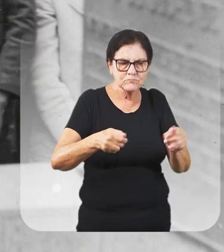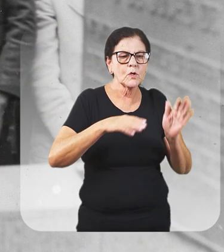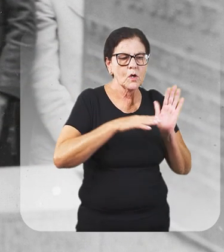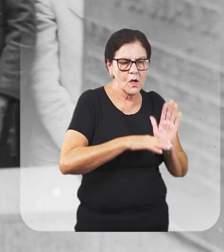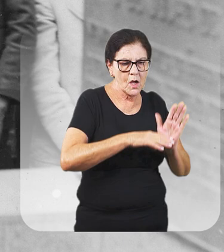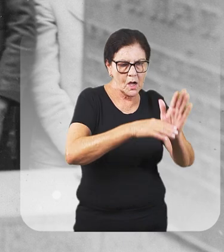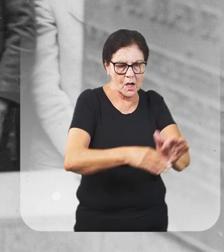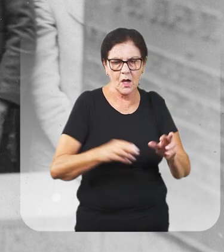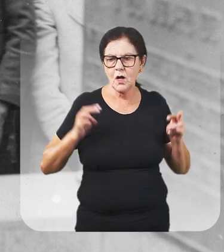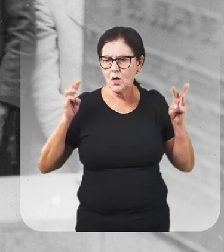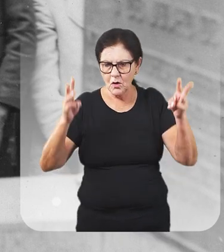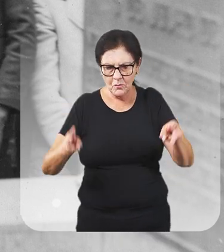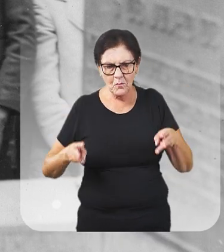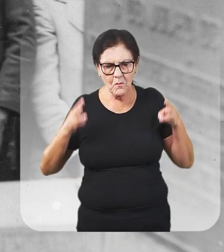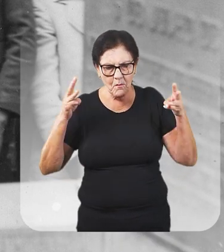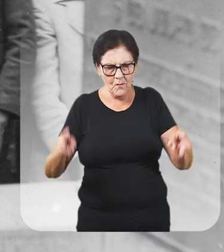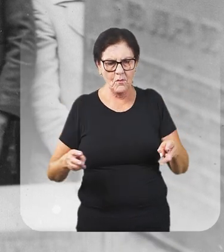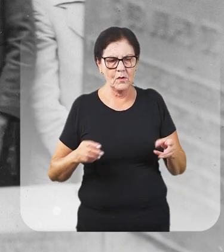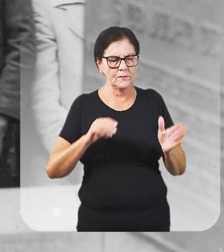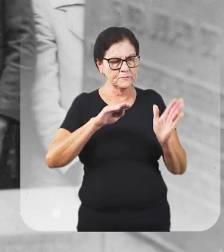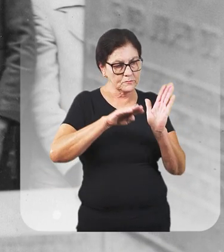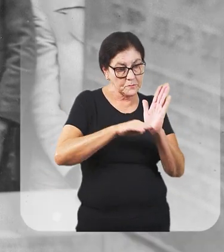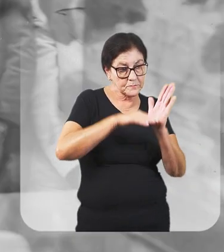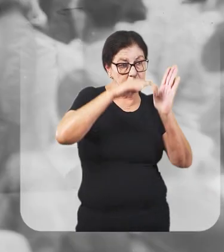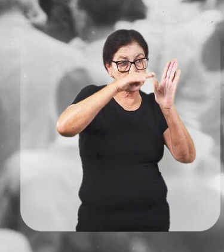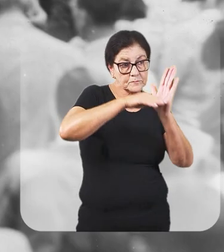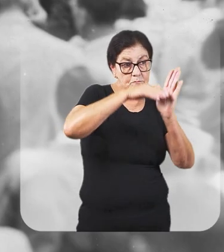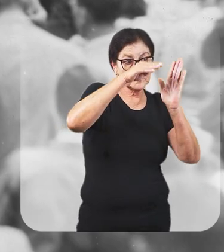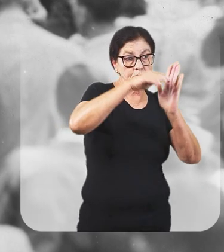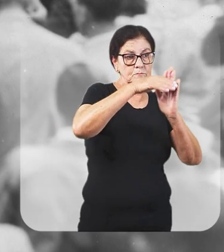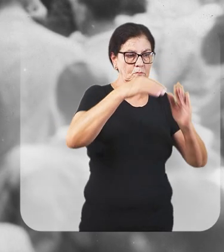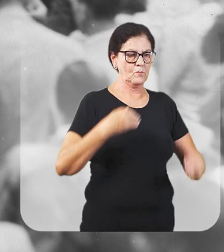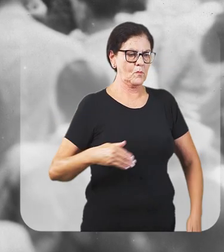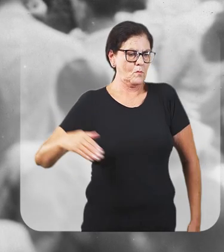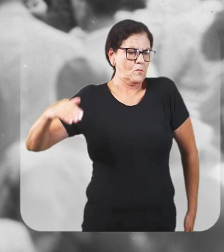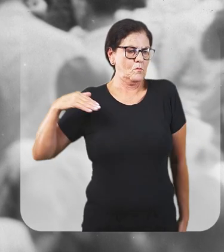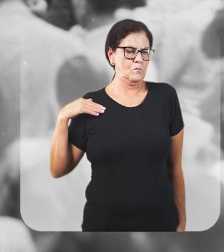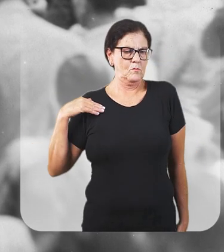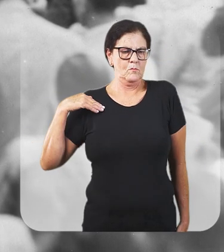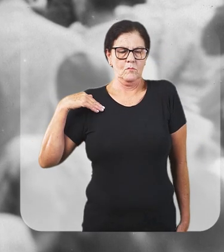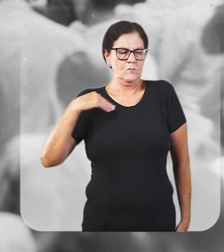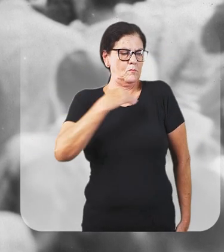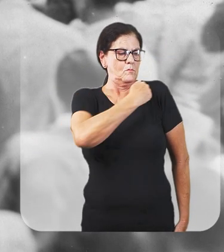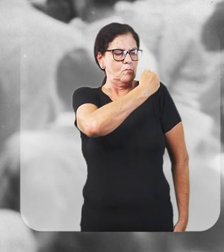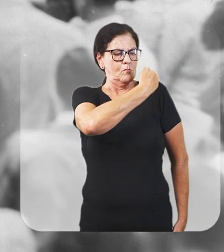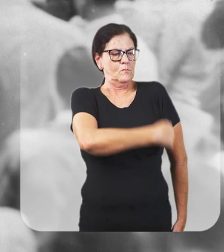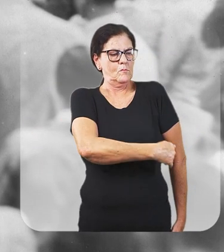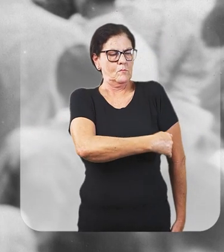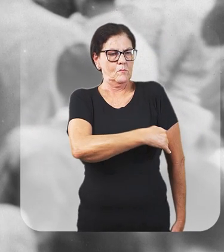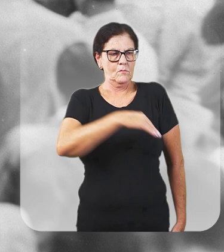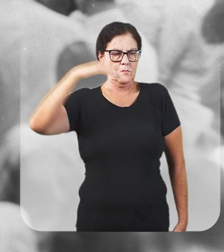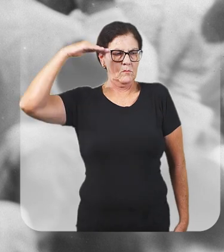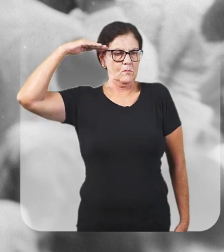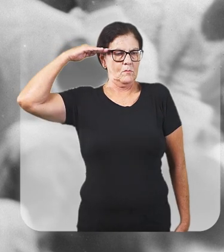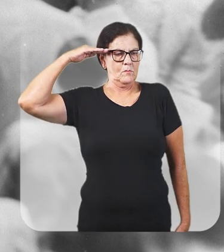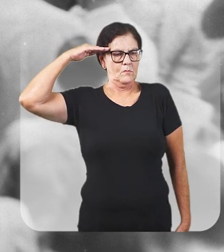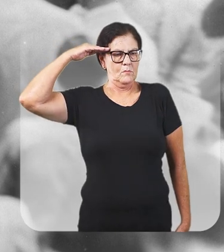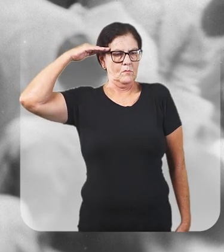podia, ajudava de alguma maneira para a construção desse busto. E esse busto foi inaugurado dia 5 de julho